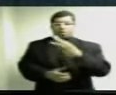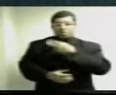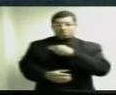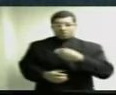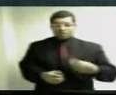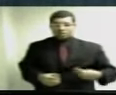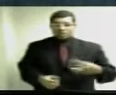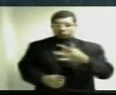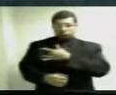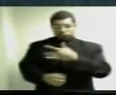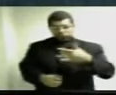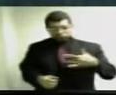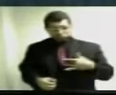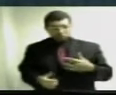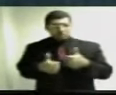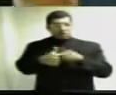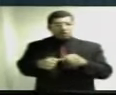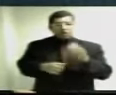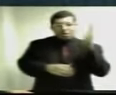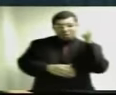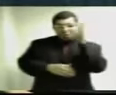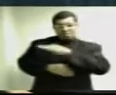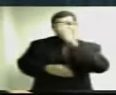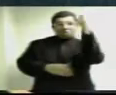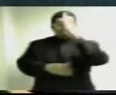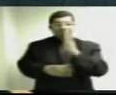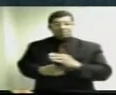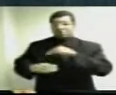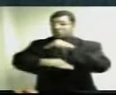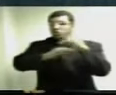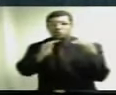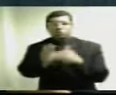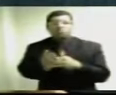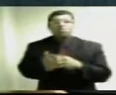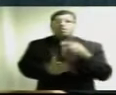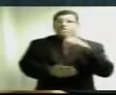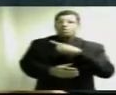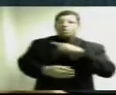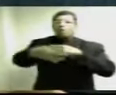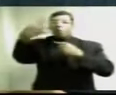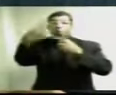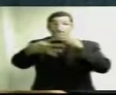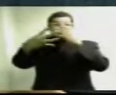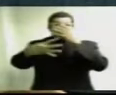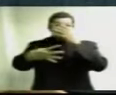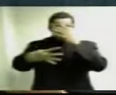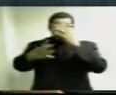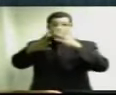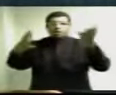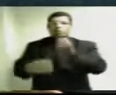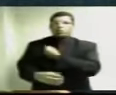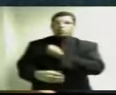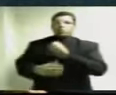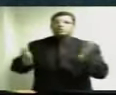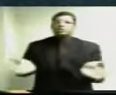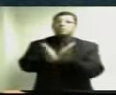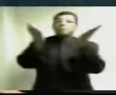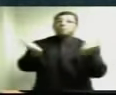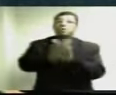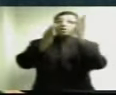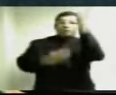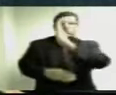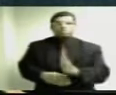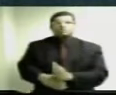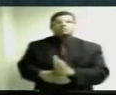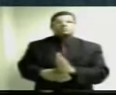Ministério da Saúde ficou entre os piores do país, que tem o quarto maior número de miseráveis do